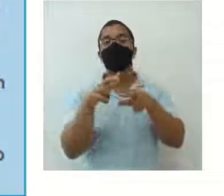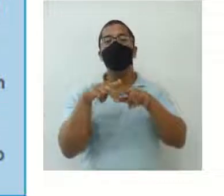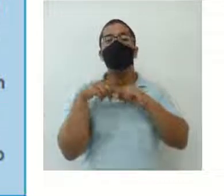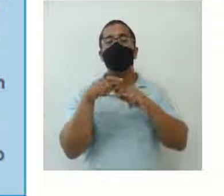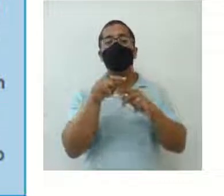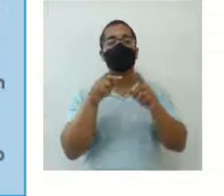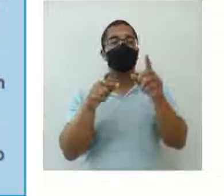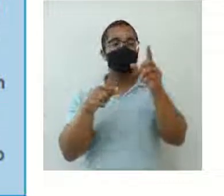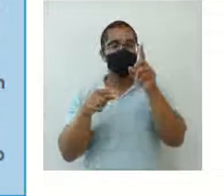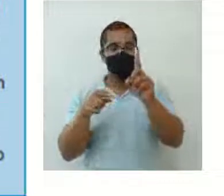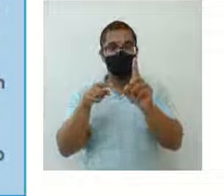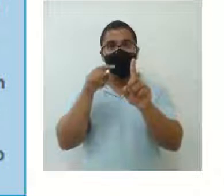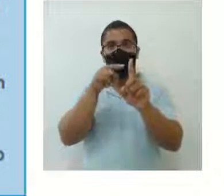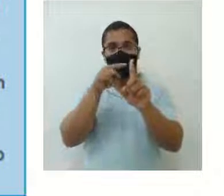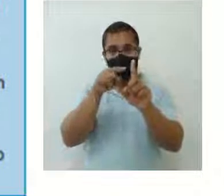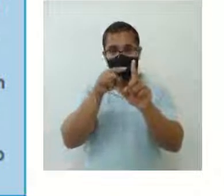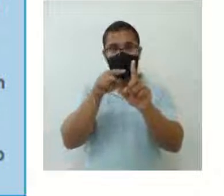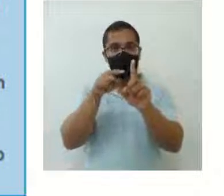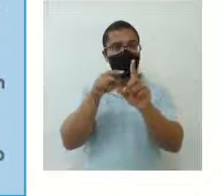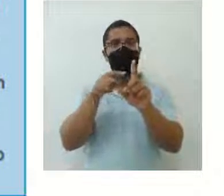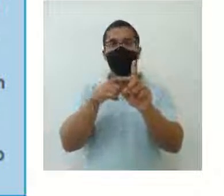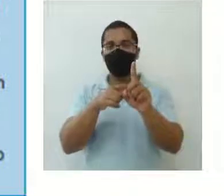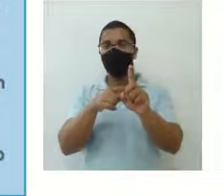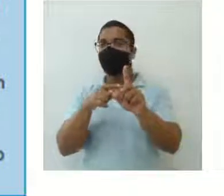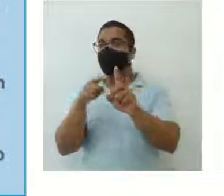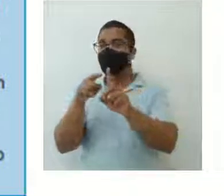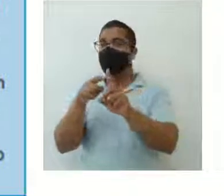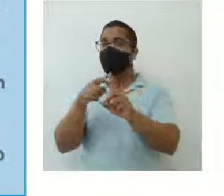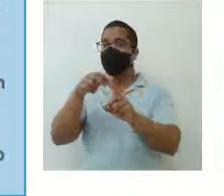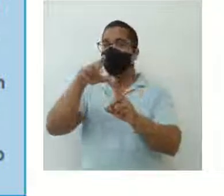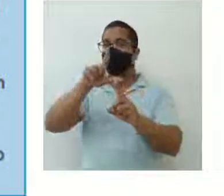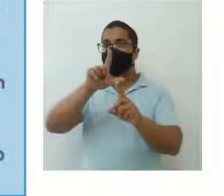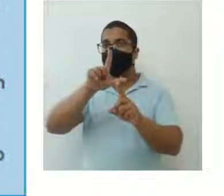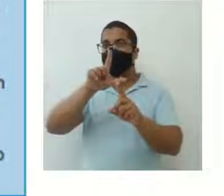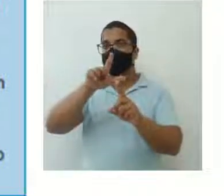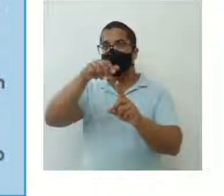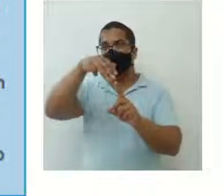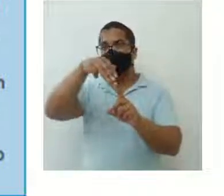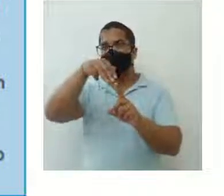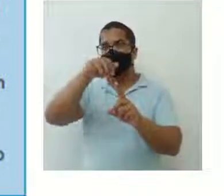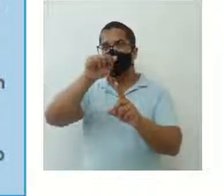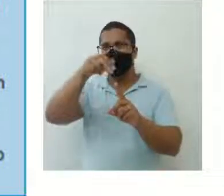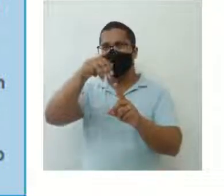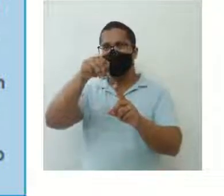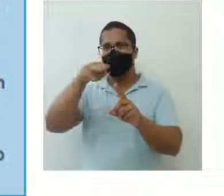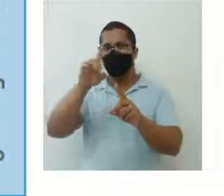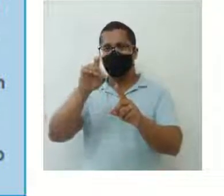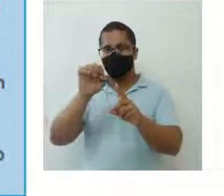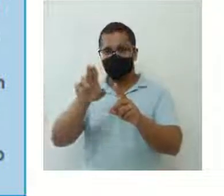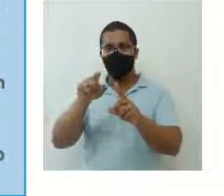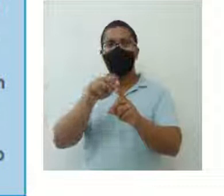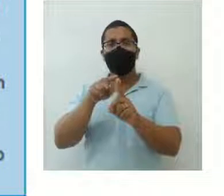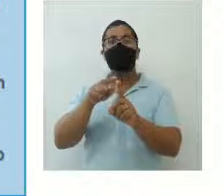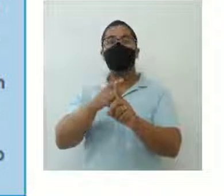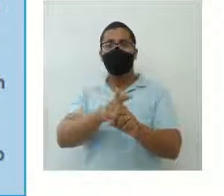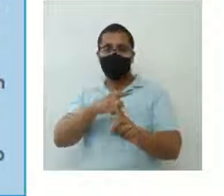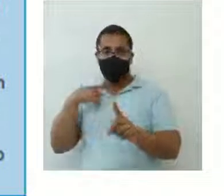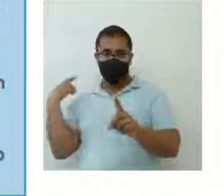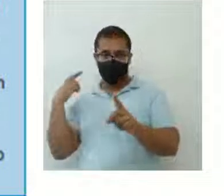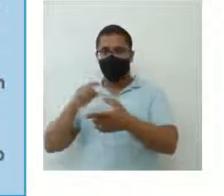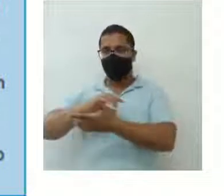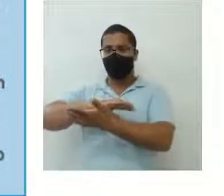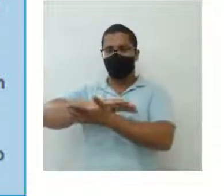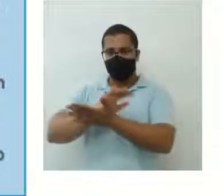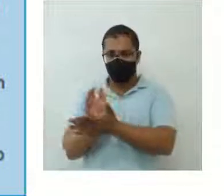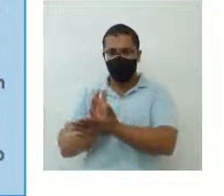capturado, executado, o movimento perdeu a força. Então, as forças imperialistas